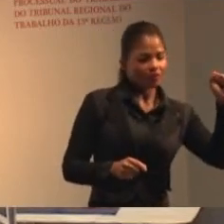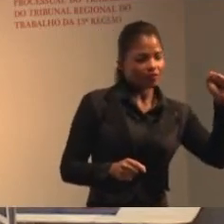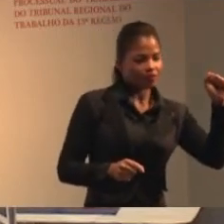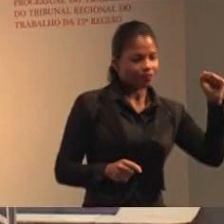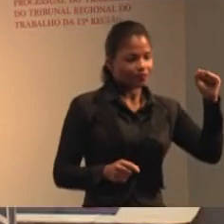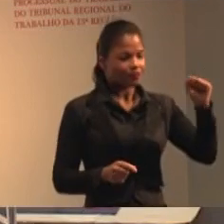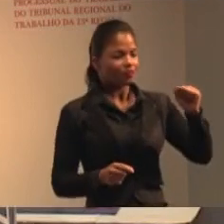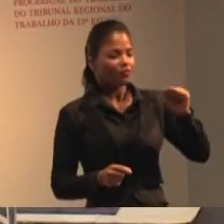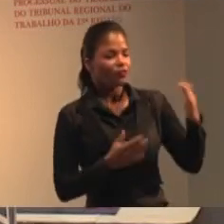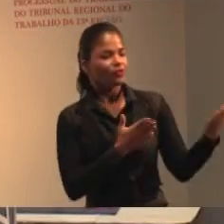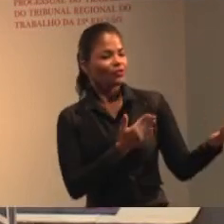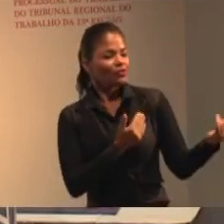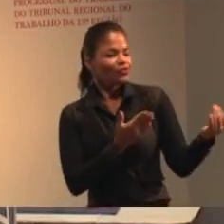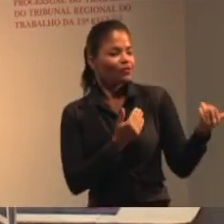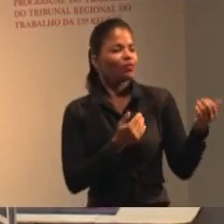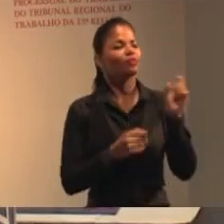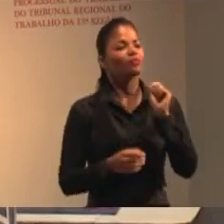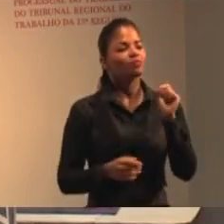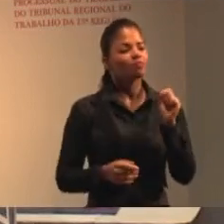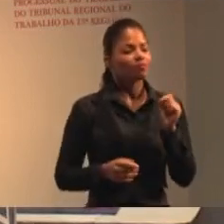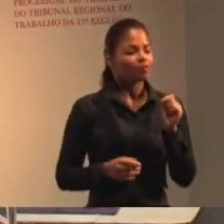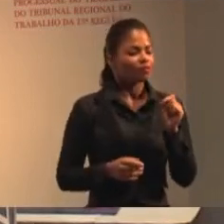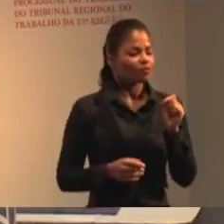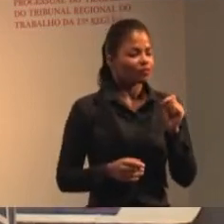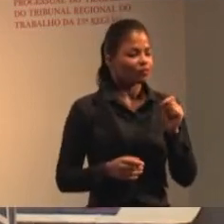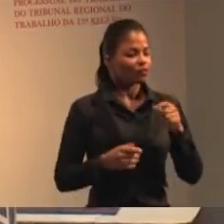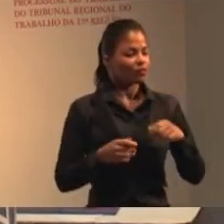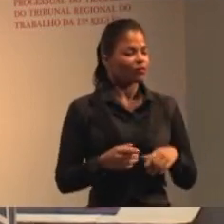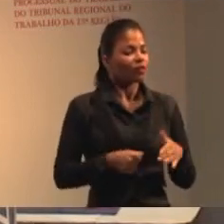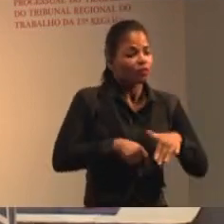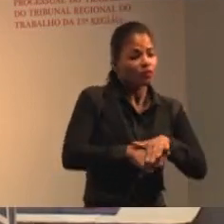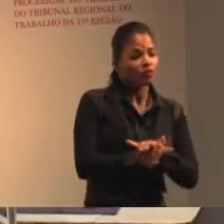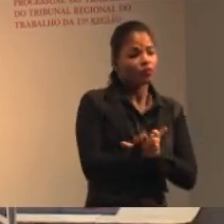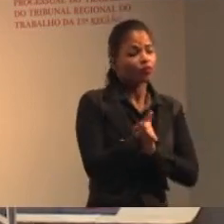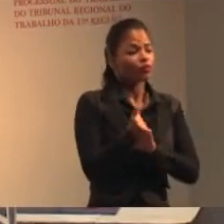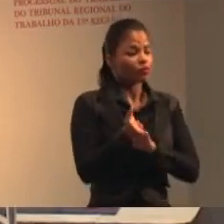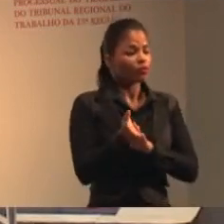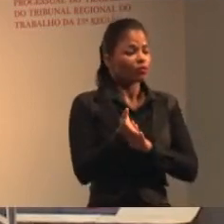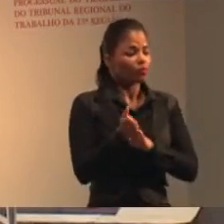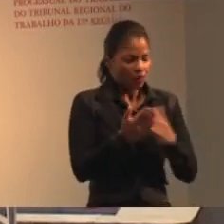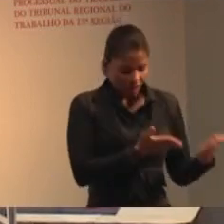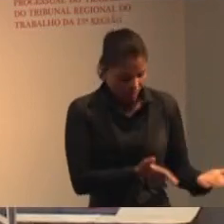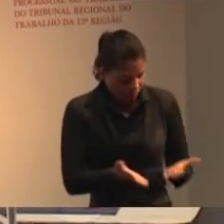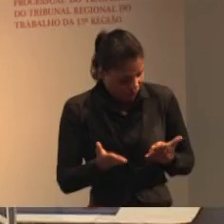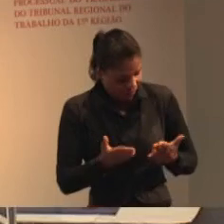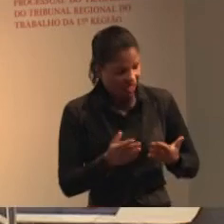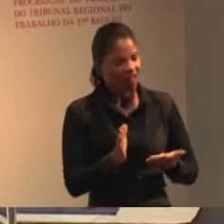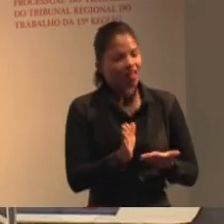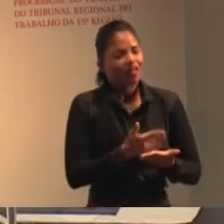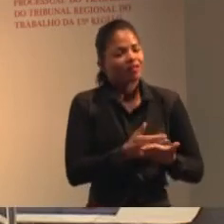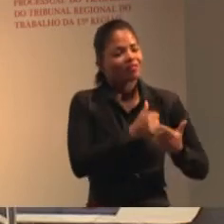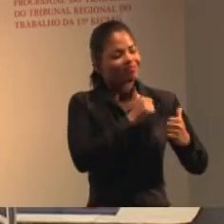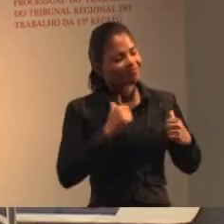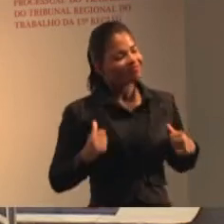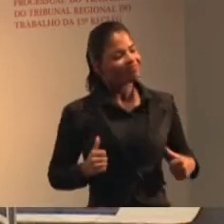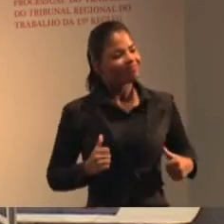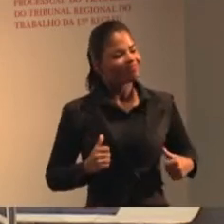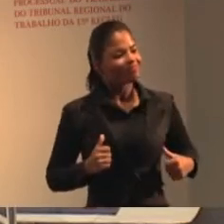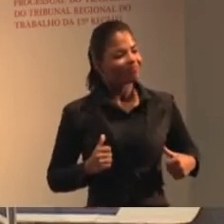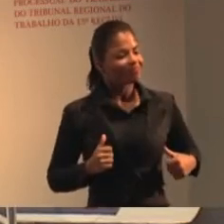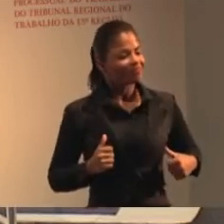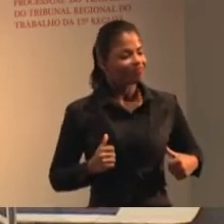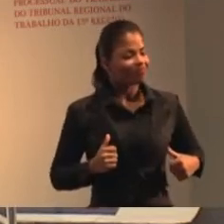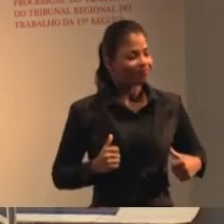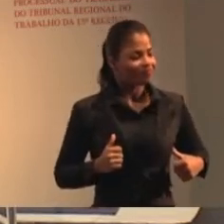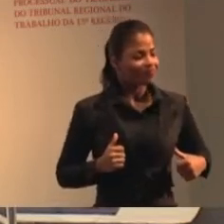os jovens que estão aqui o seguinte: acostumem-se a carregar um livro na bolsa ou na mochila, ou em